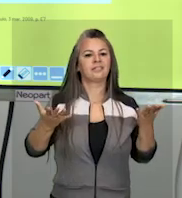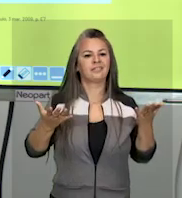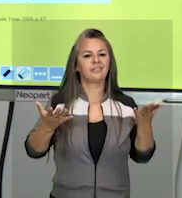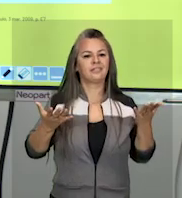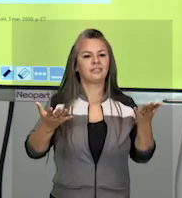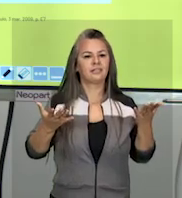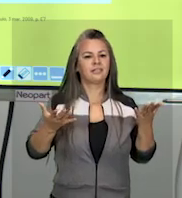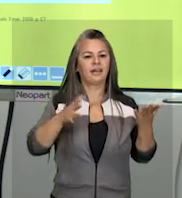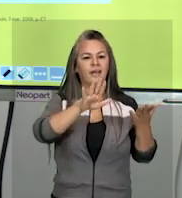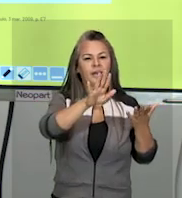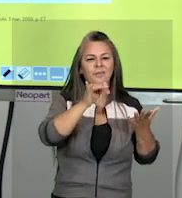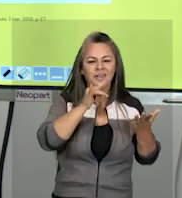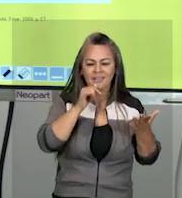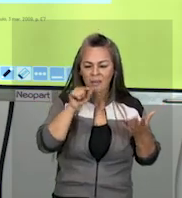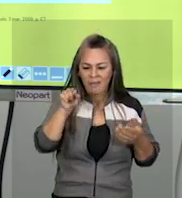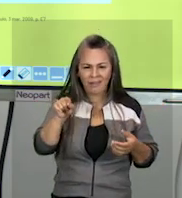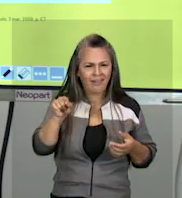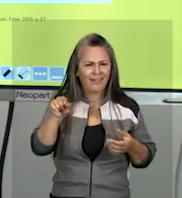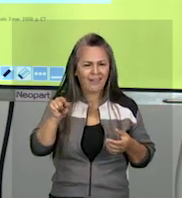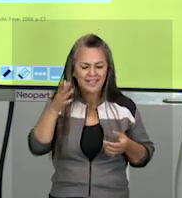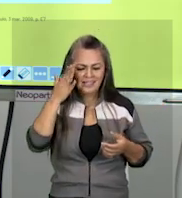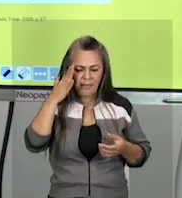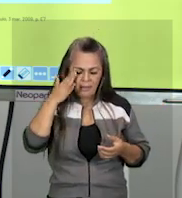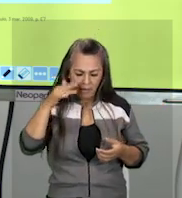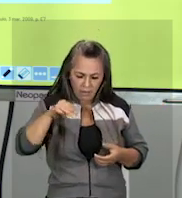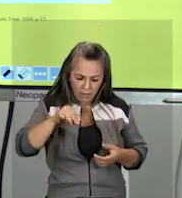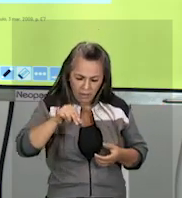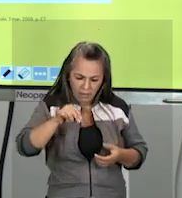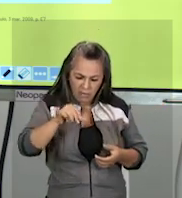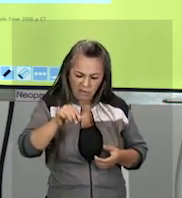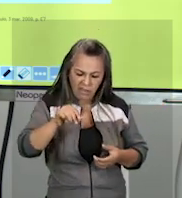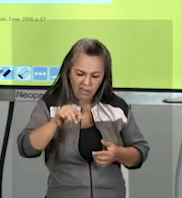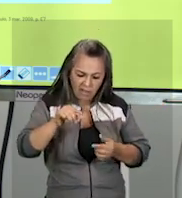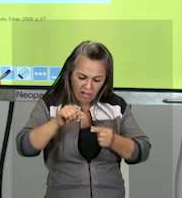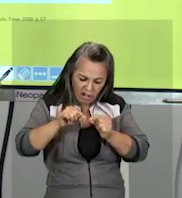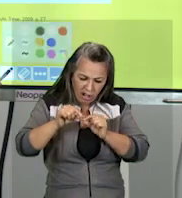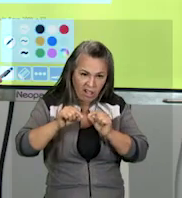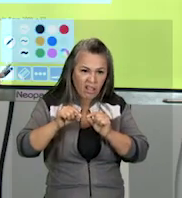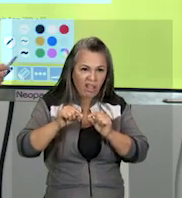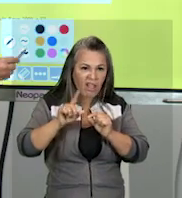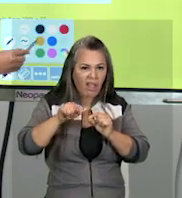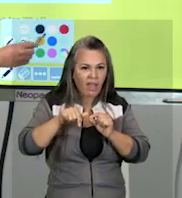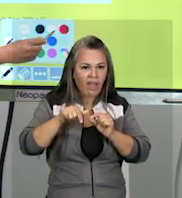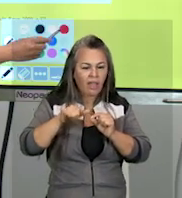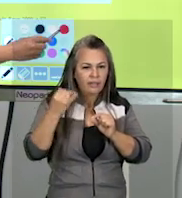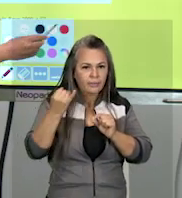ou não. Mas olha que interessante, chamar atenção para isso aqui, olha.